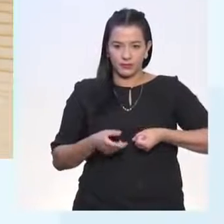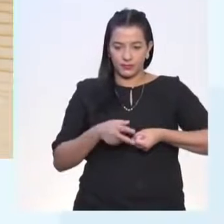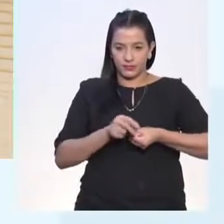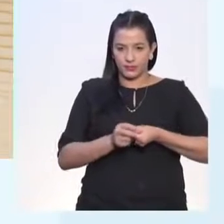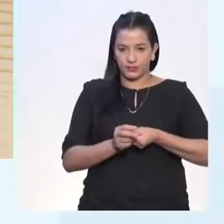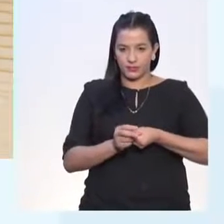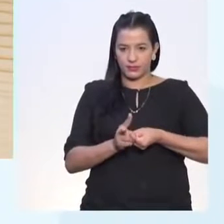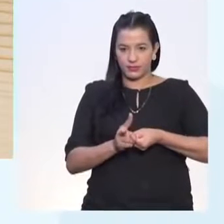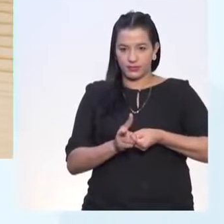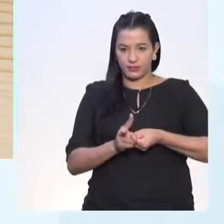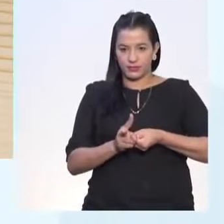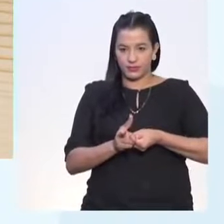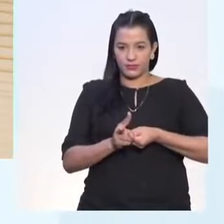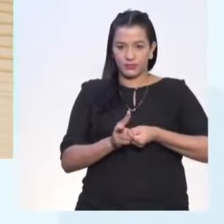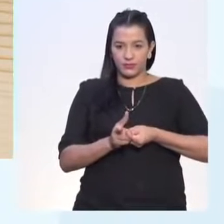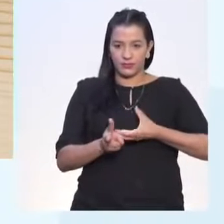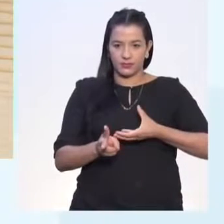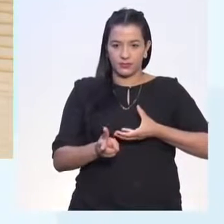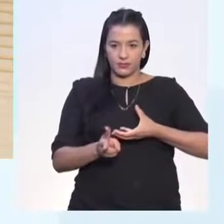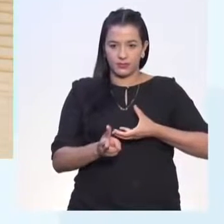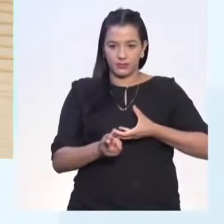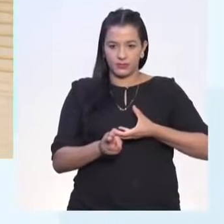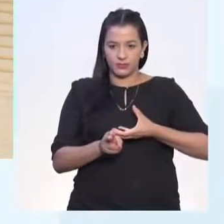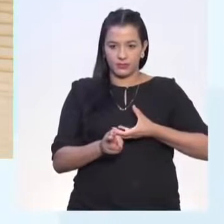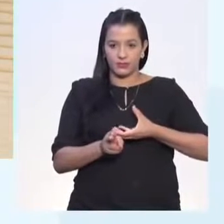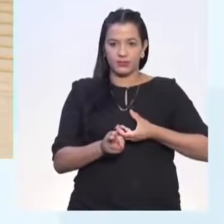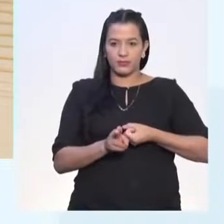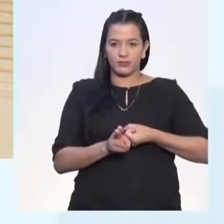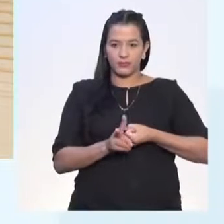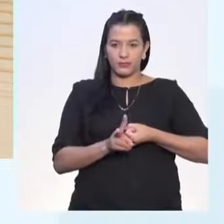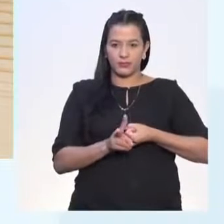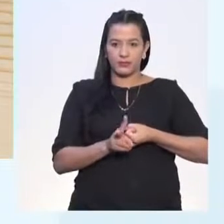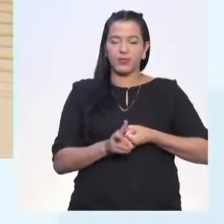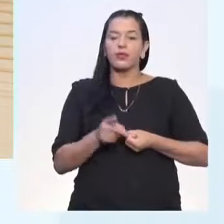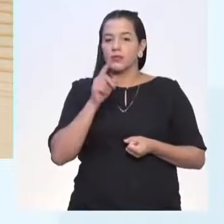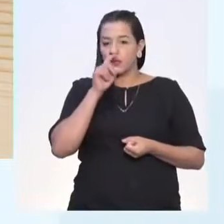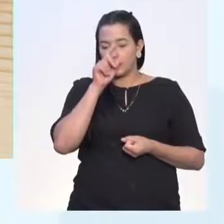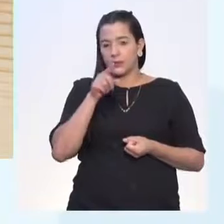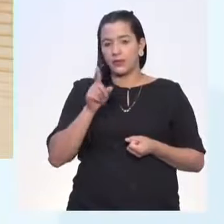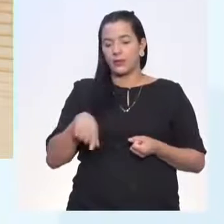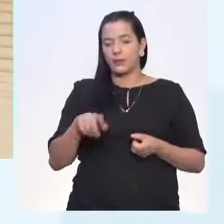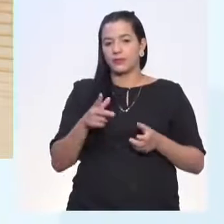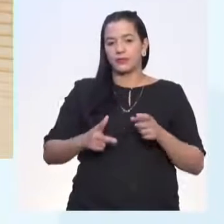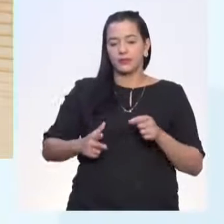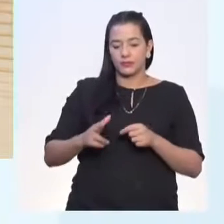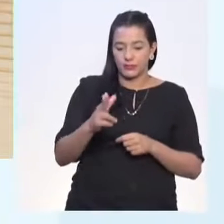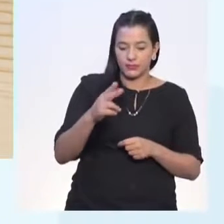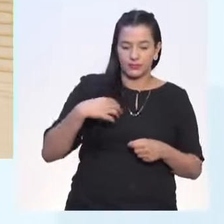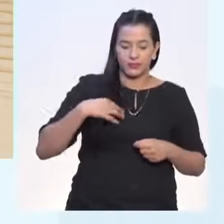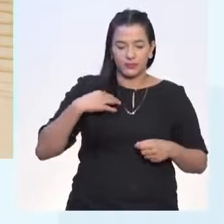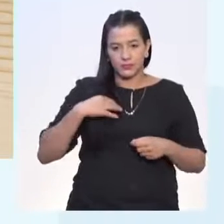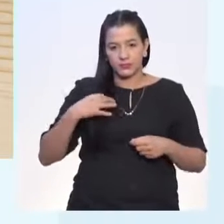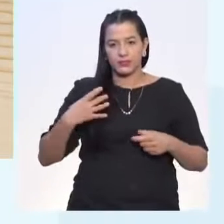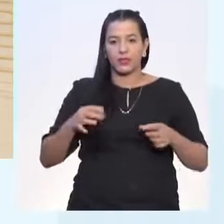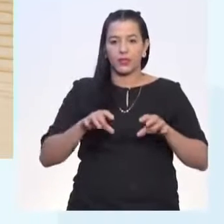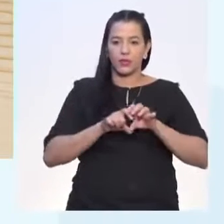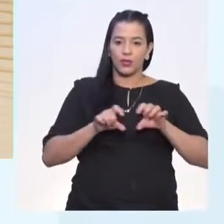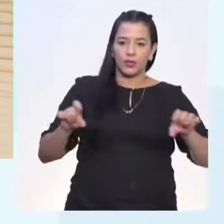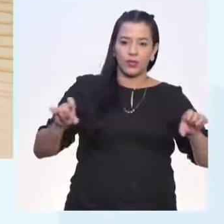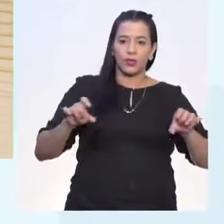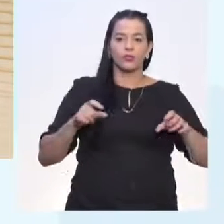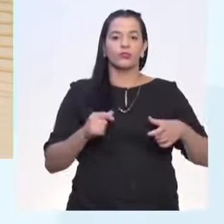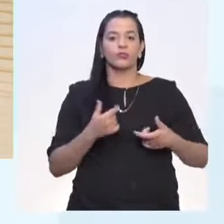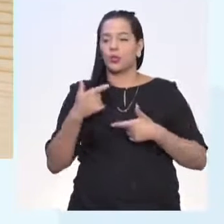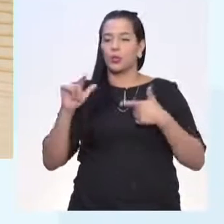tesoura prolongado lá para frente, onde você vai cortar o papel, cortar o tecido, cortar a corda, o barbante, a